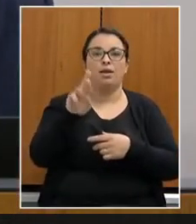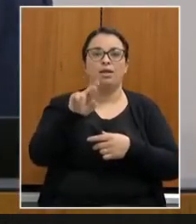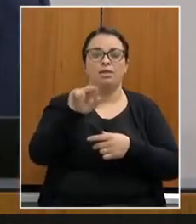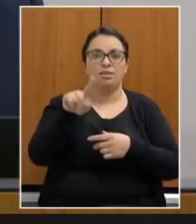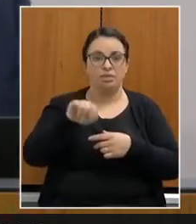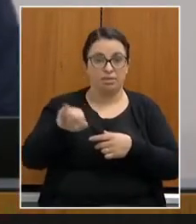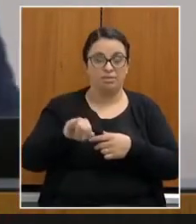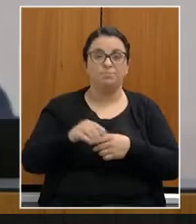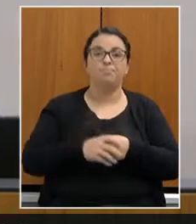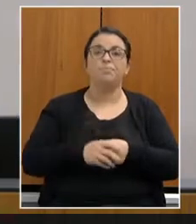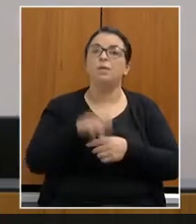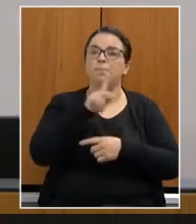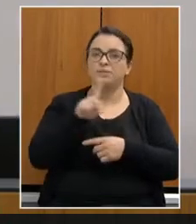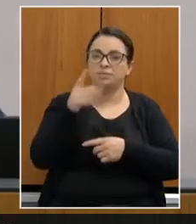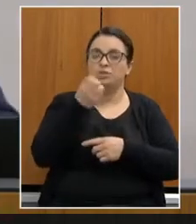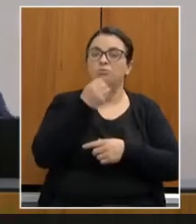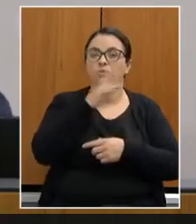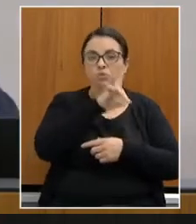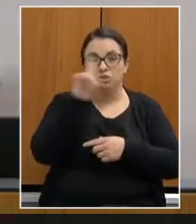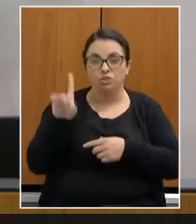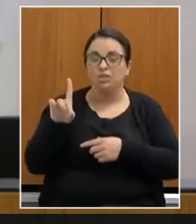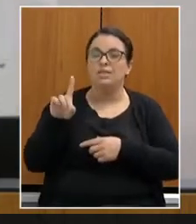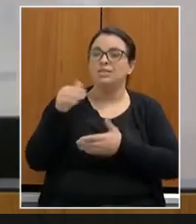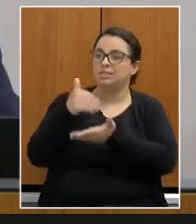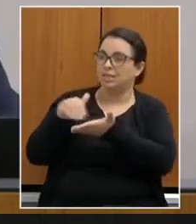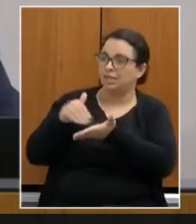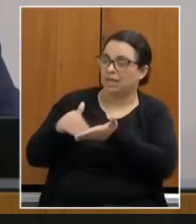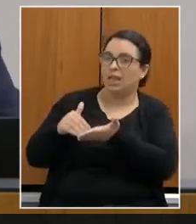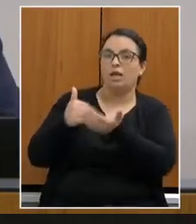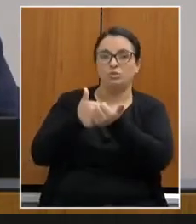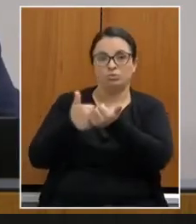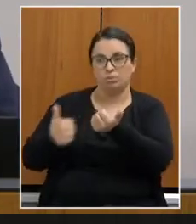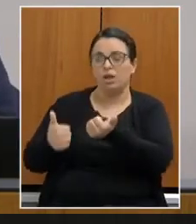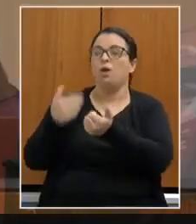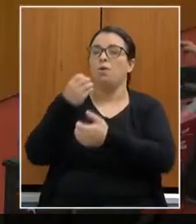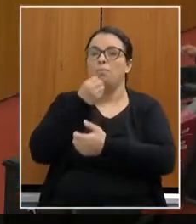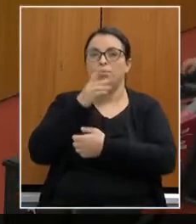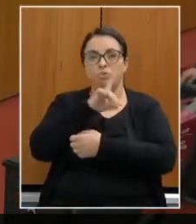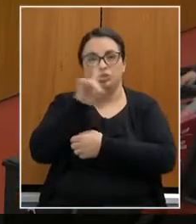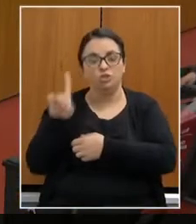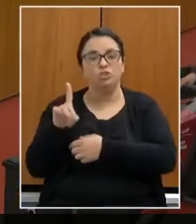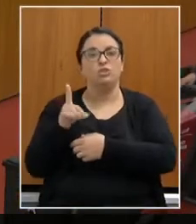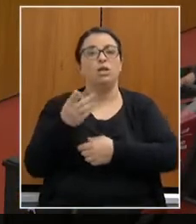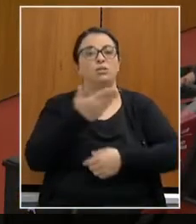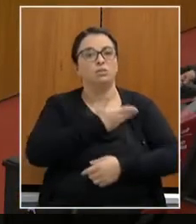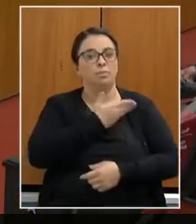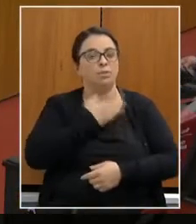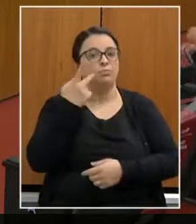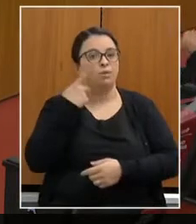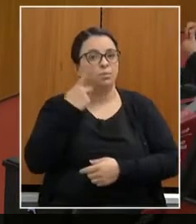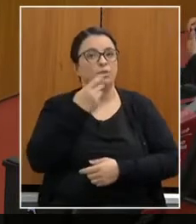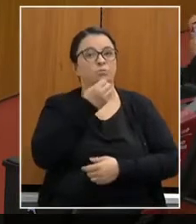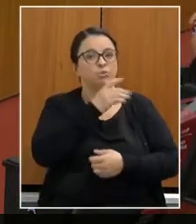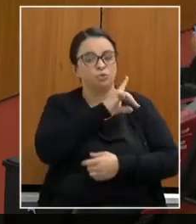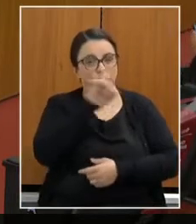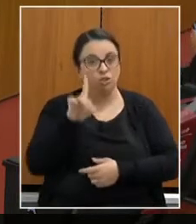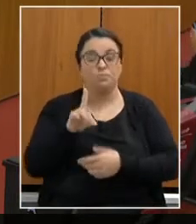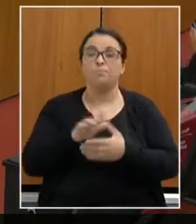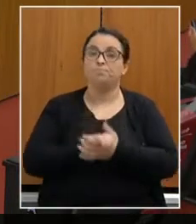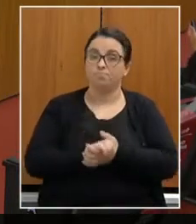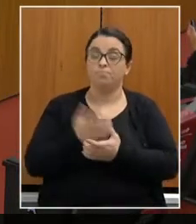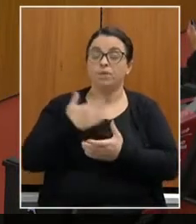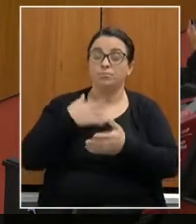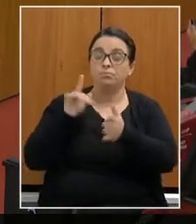Presidente bom dia bom dia secretário subsecretário bom dia aos colegas parlamentares Presidente parte da minha do meu